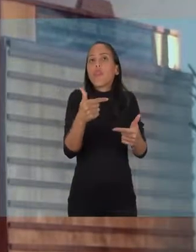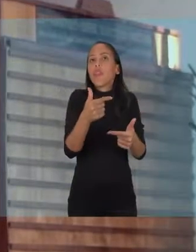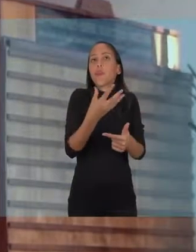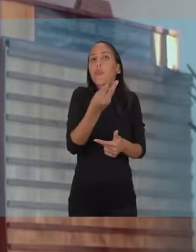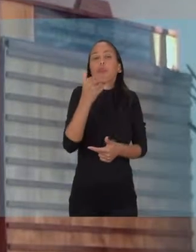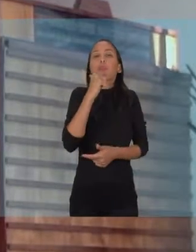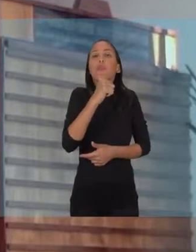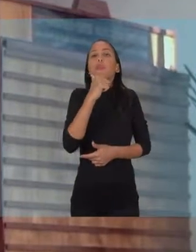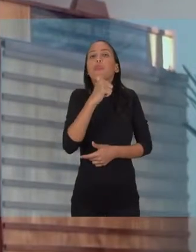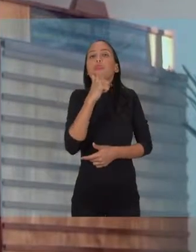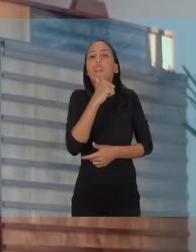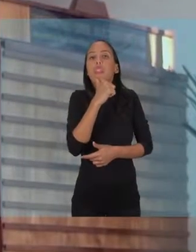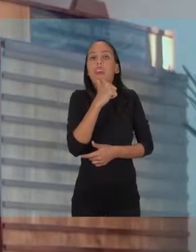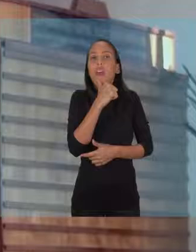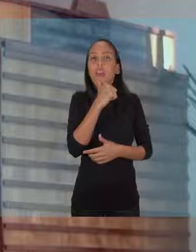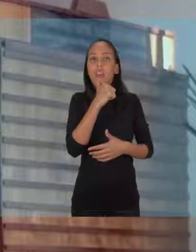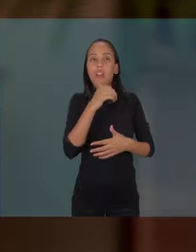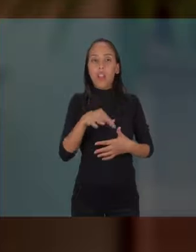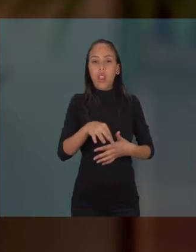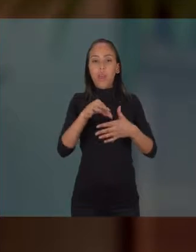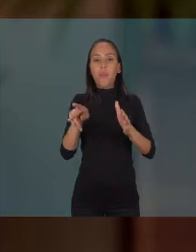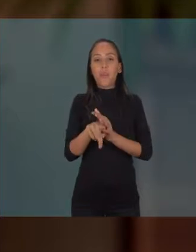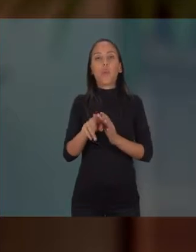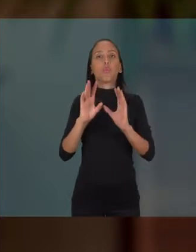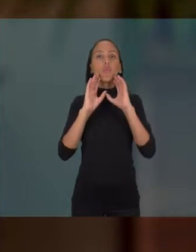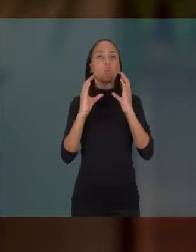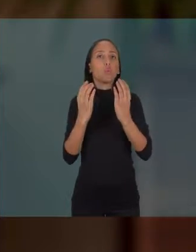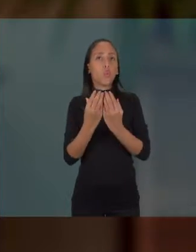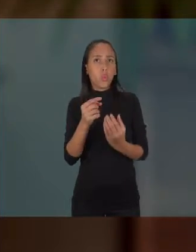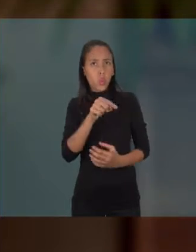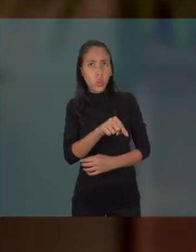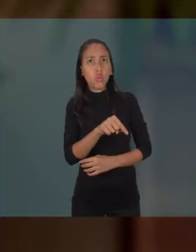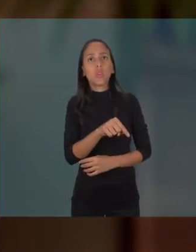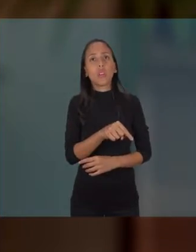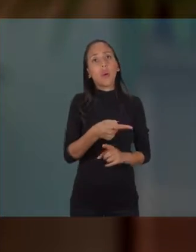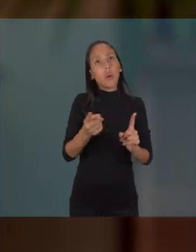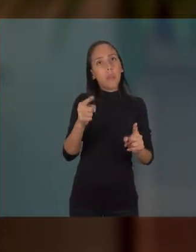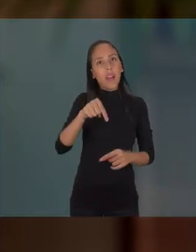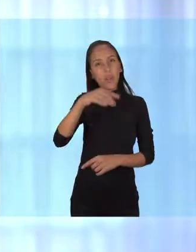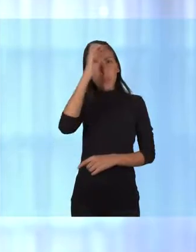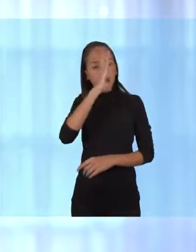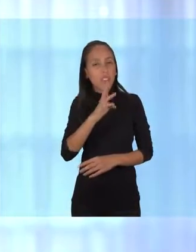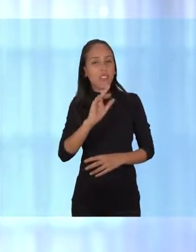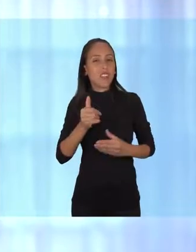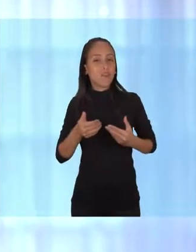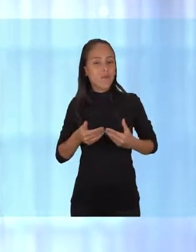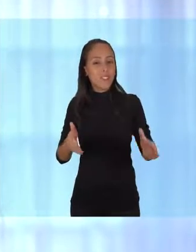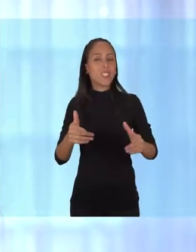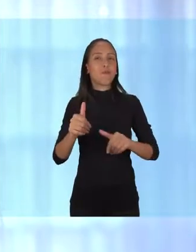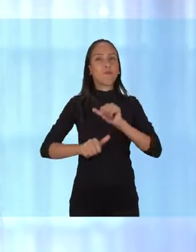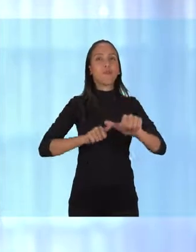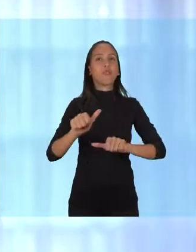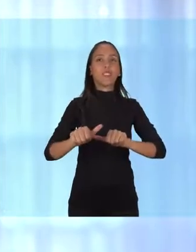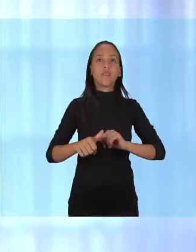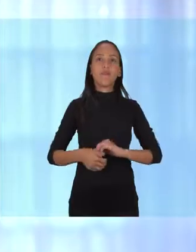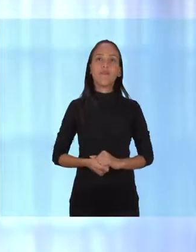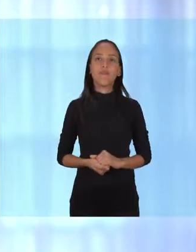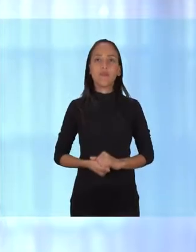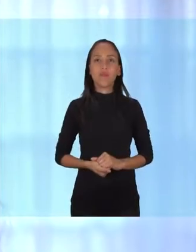né, do culto. A partir de agora vai começar pelo Brasil, a mudança vai começar pelo Brasil. Não tem que ter hierarquia,